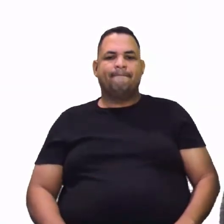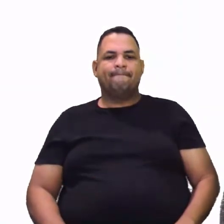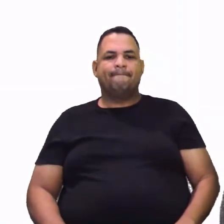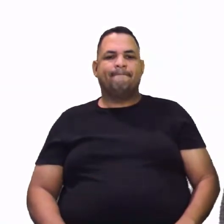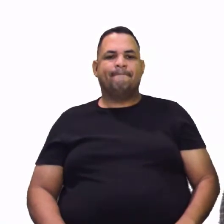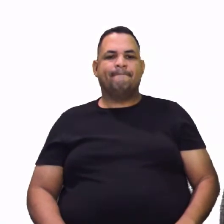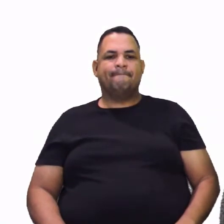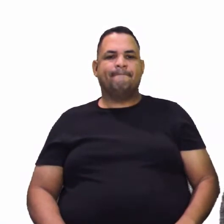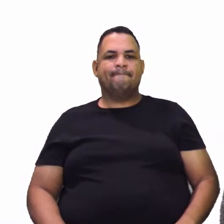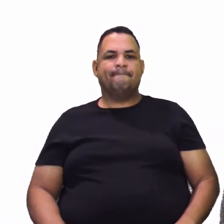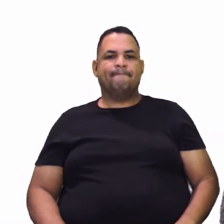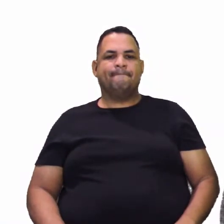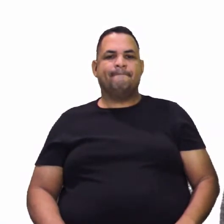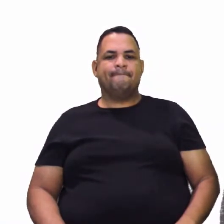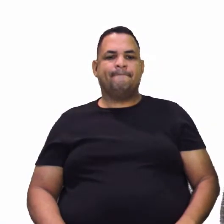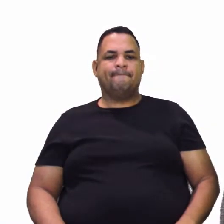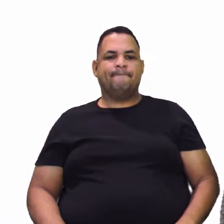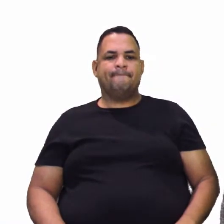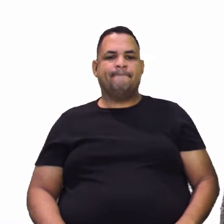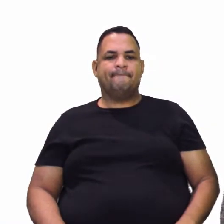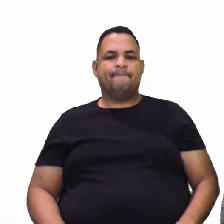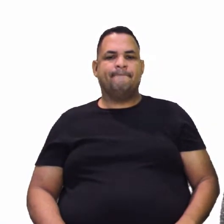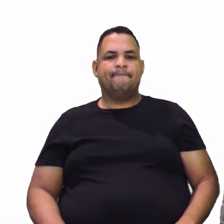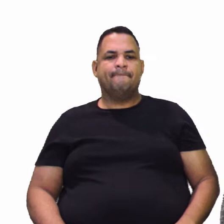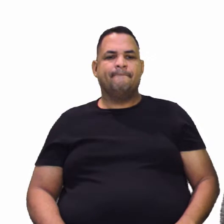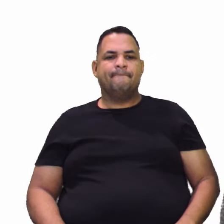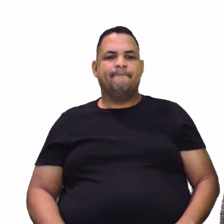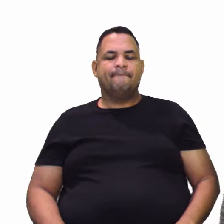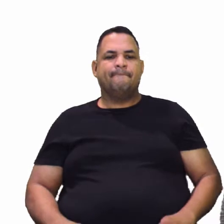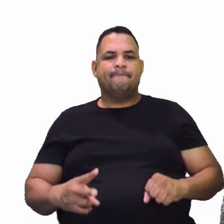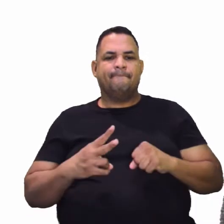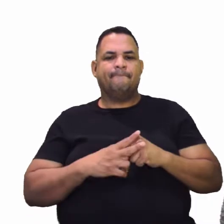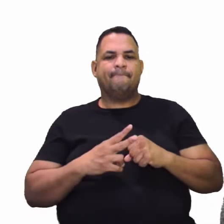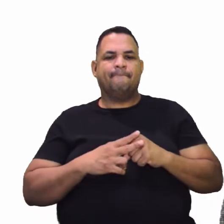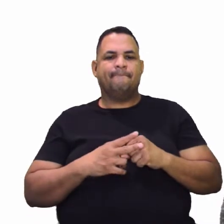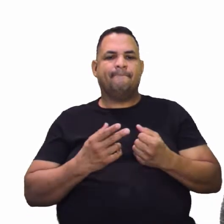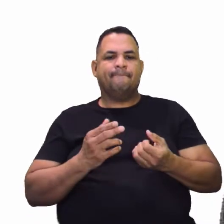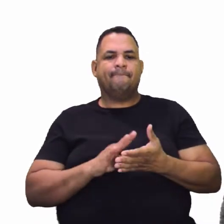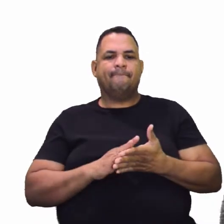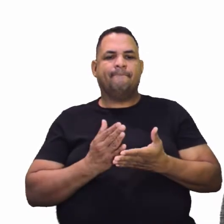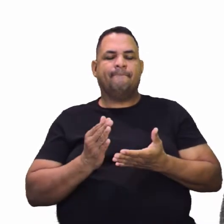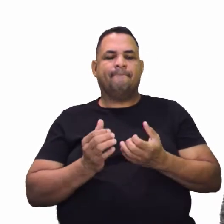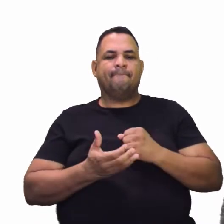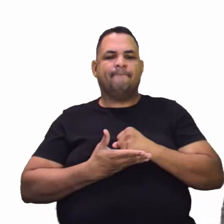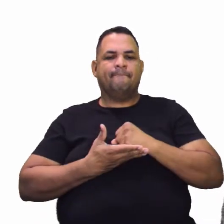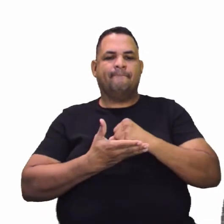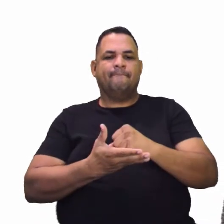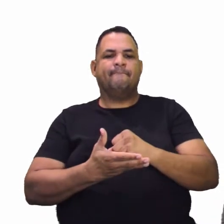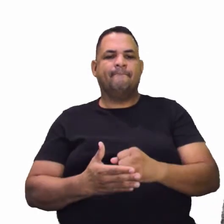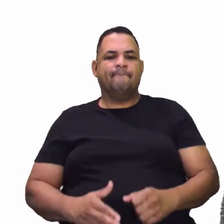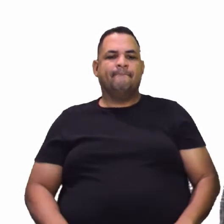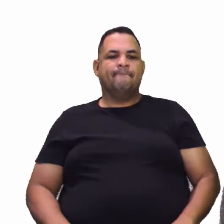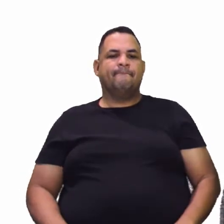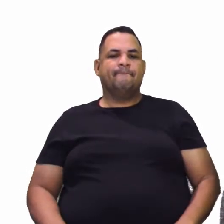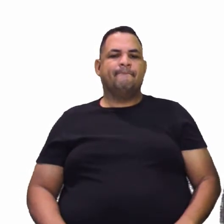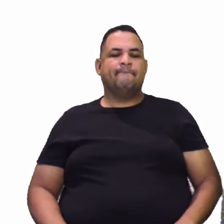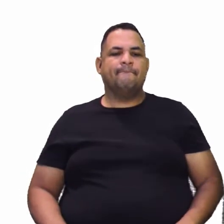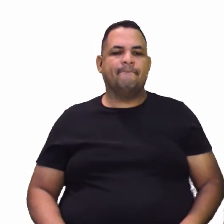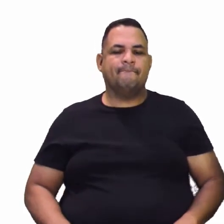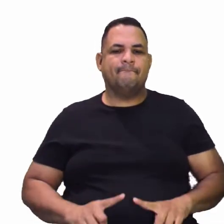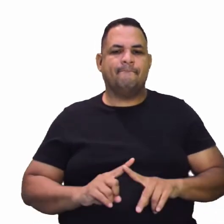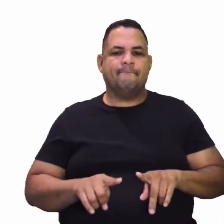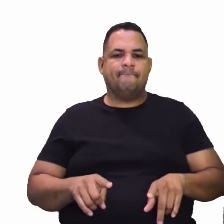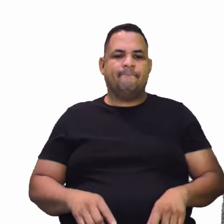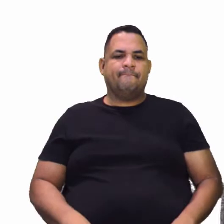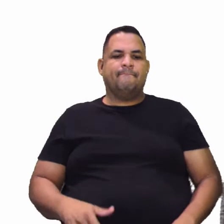vocês. Então, na interrogação, da mesma forma, o verbo ele vai ficar na sua forma básica,